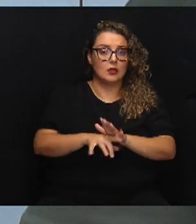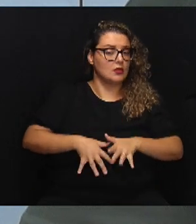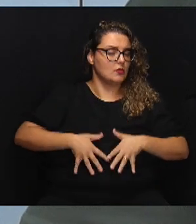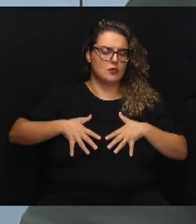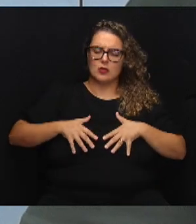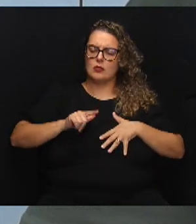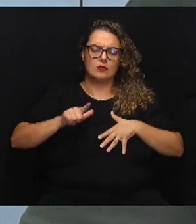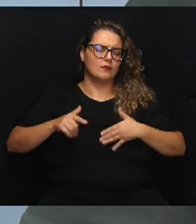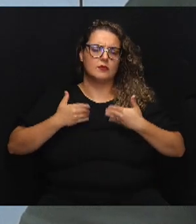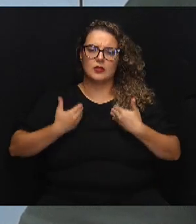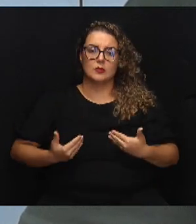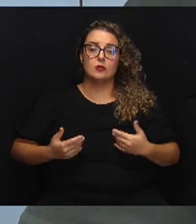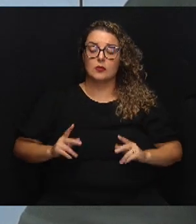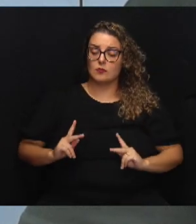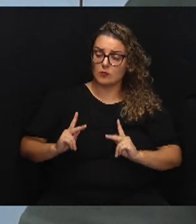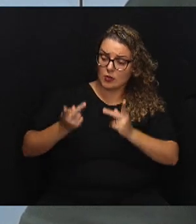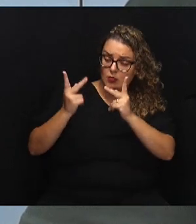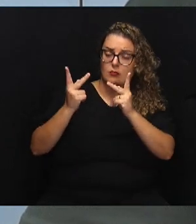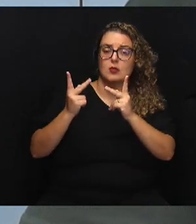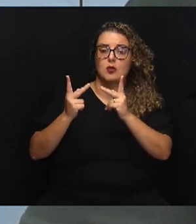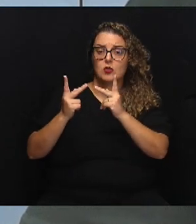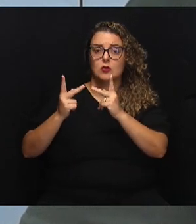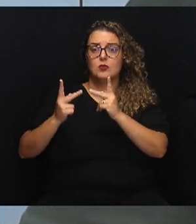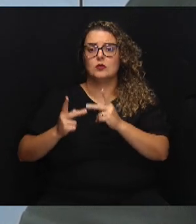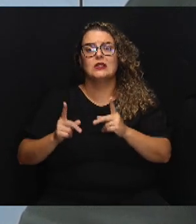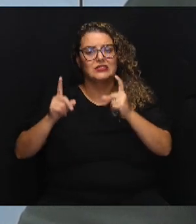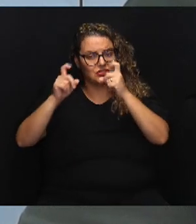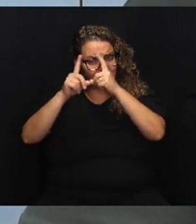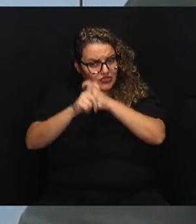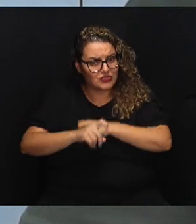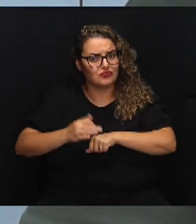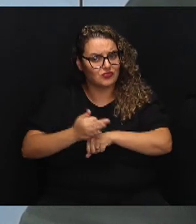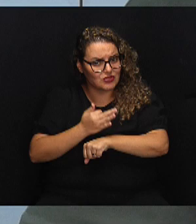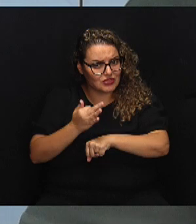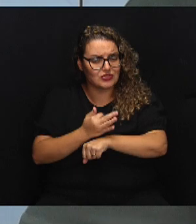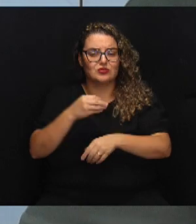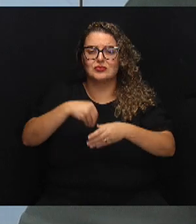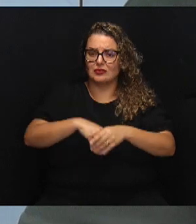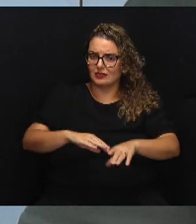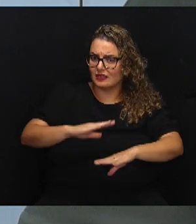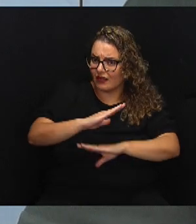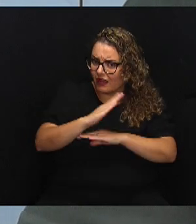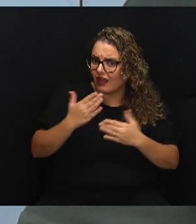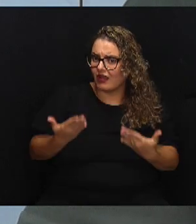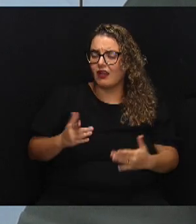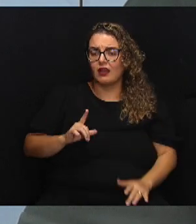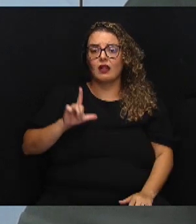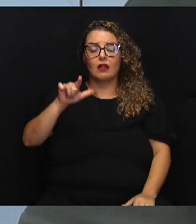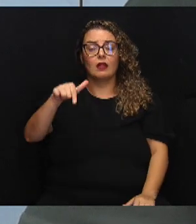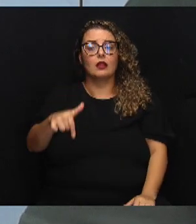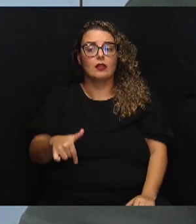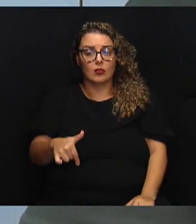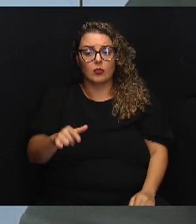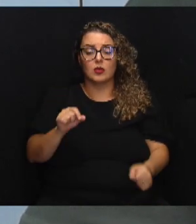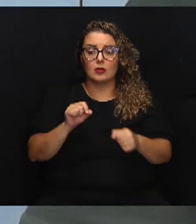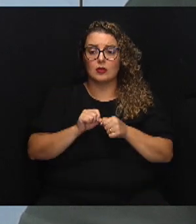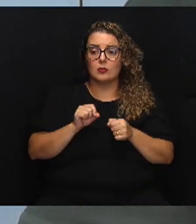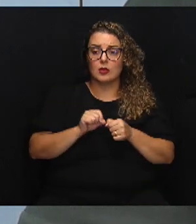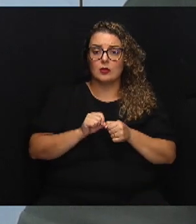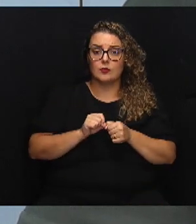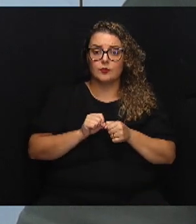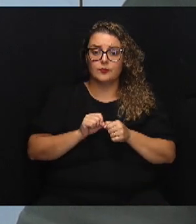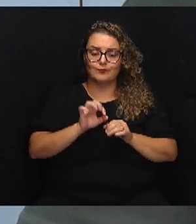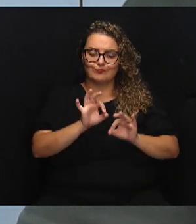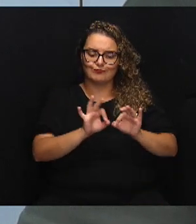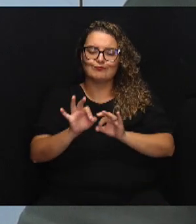cansar, porque foi uma conquista muito difícil aqui nesta casa e também depois para fazer um